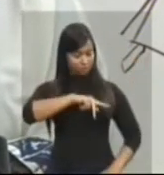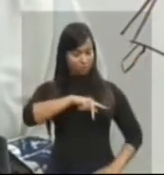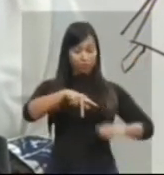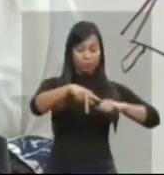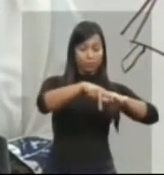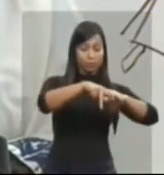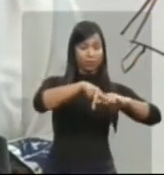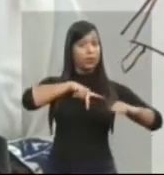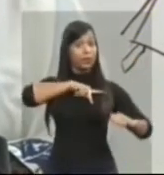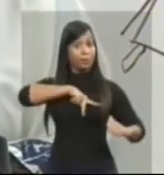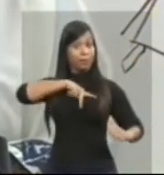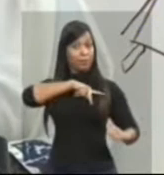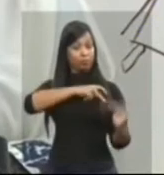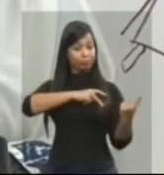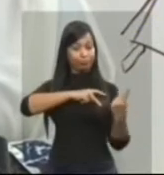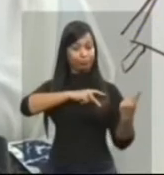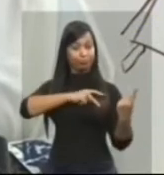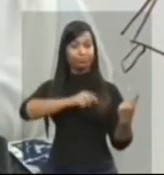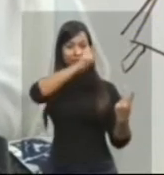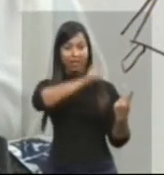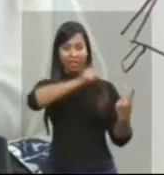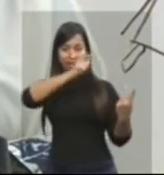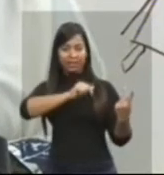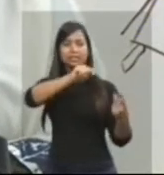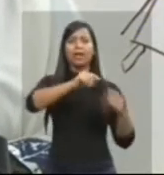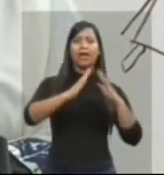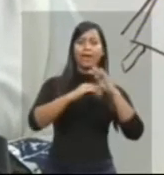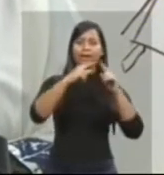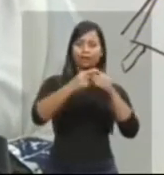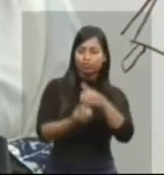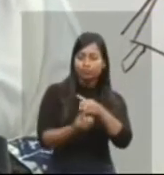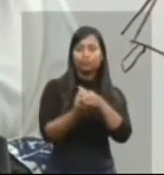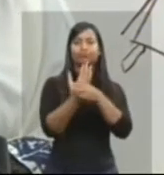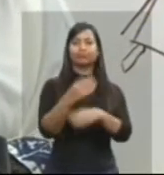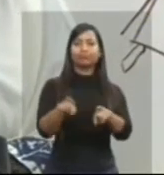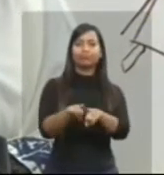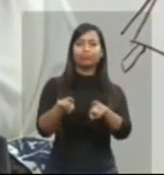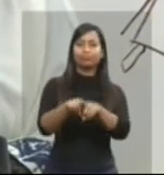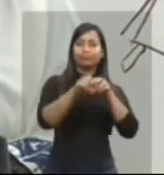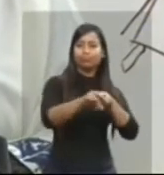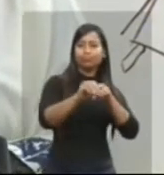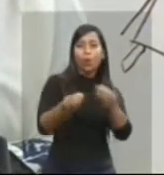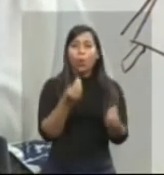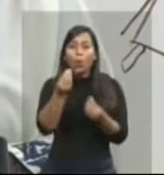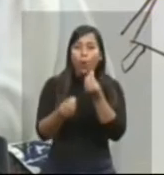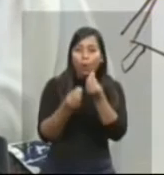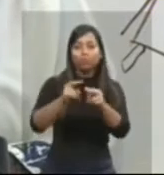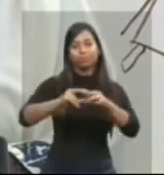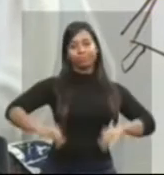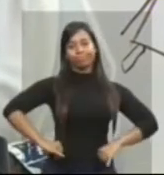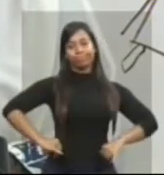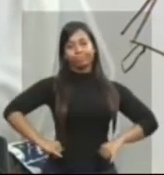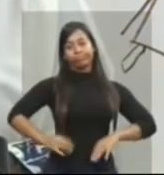apóstolos Pedro e Paulo. Eles plantaram a igreja e a regaram com o próprio